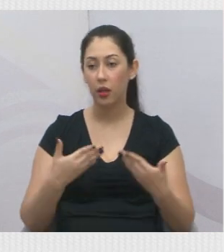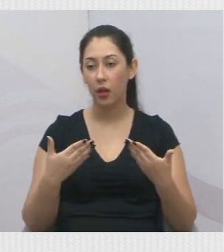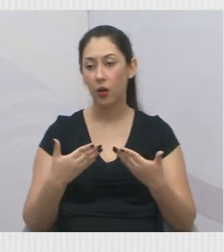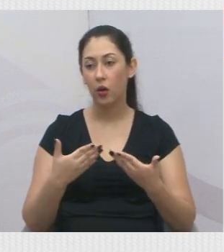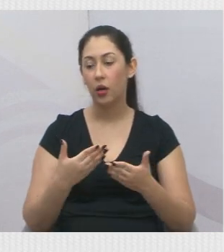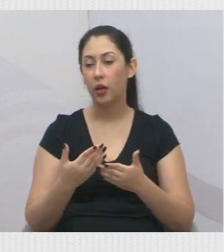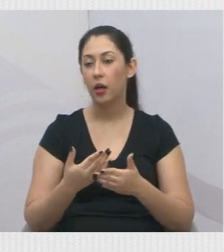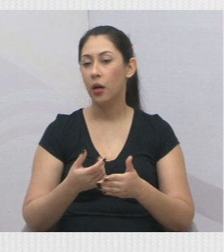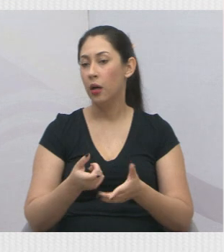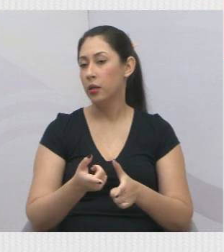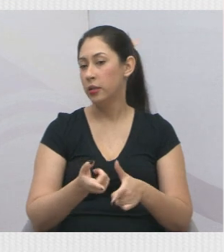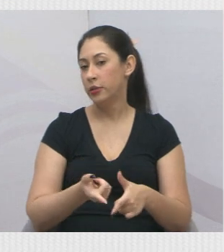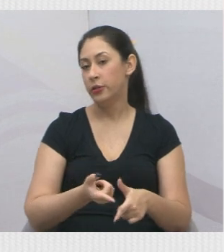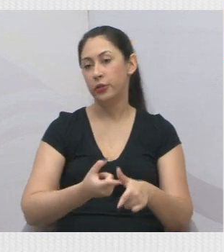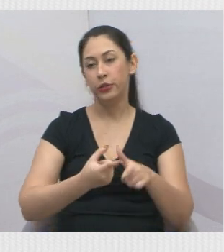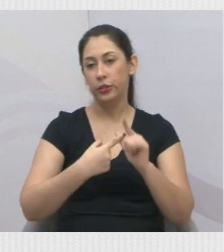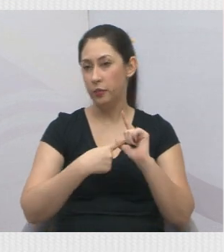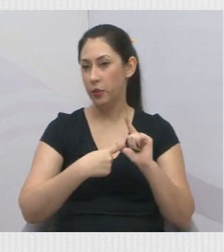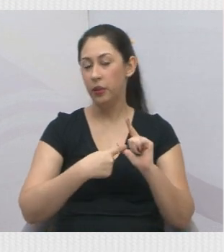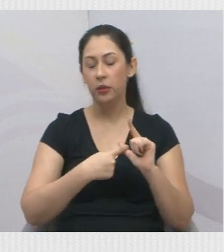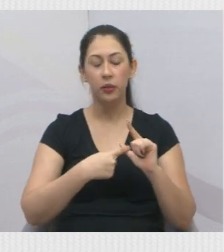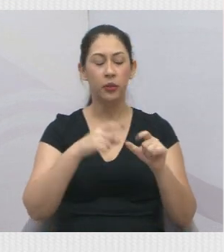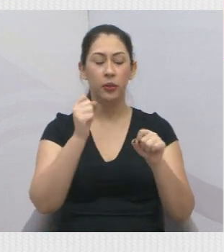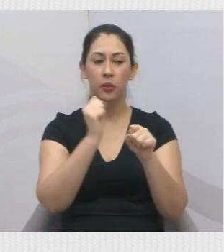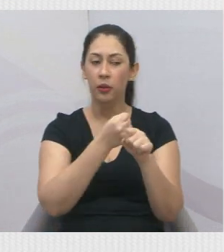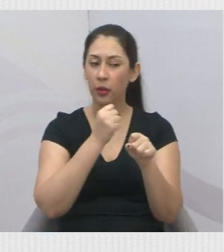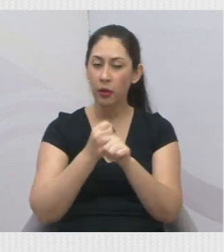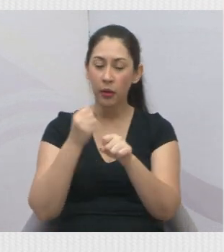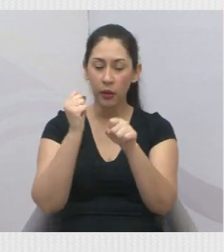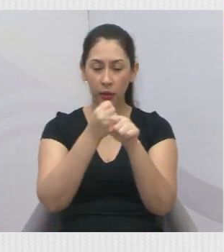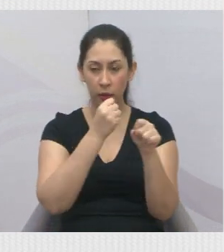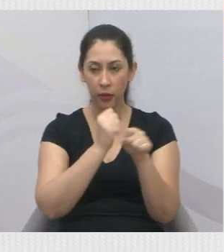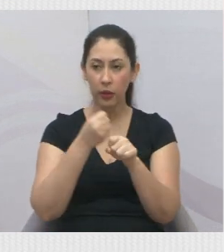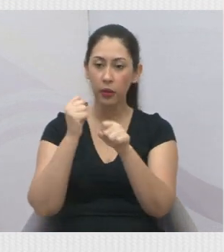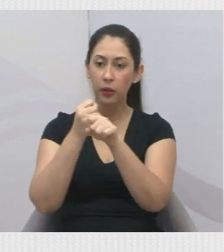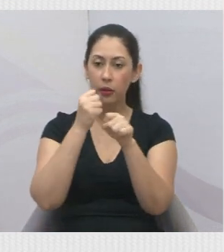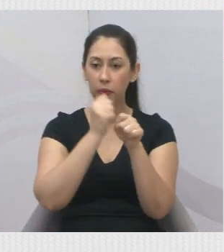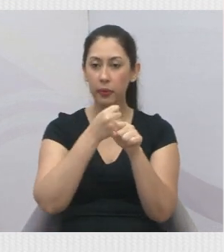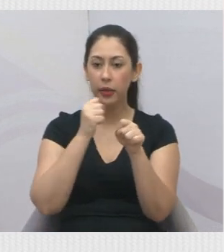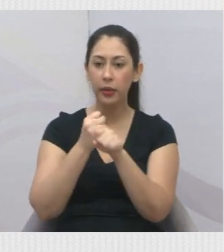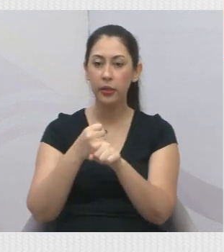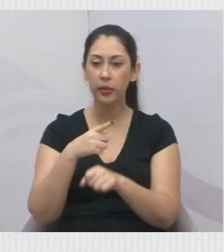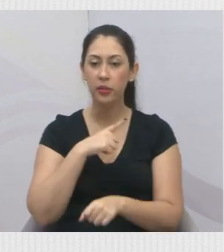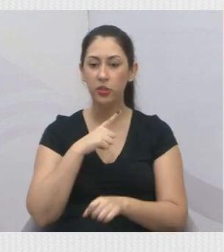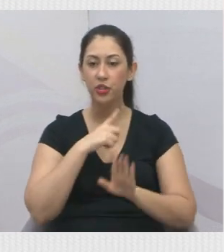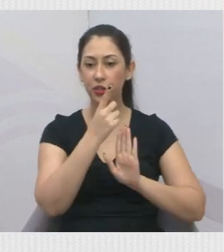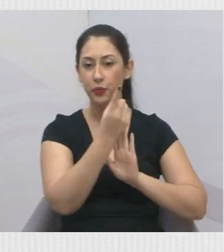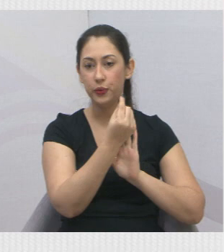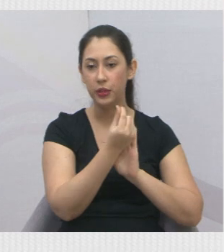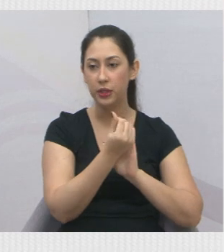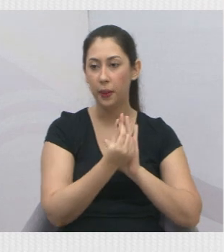as despesas com referência a obras, né? Como, por exemplo, pavimentação, na qual tinha previsão de